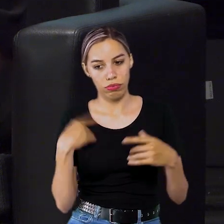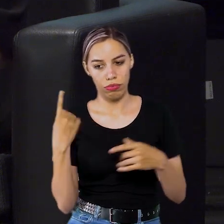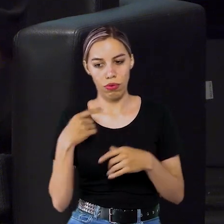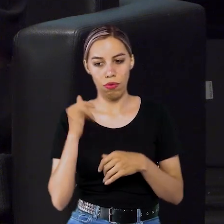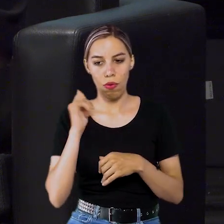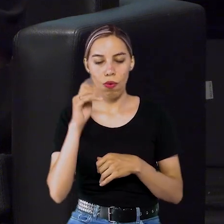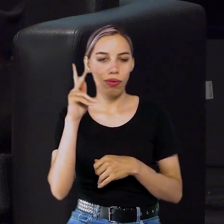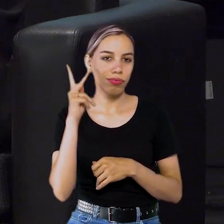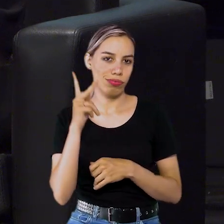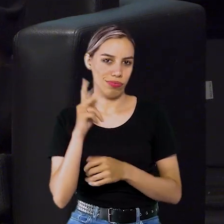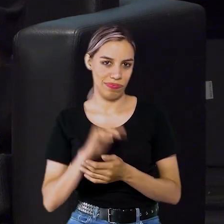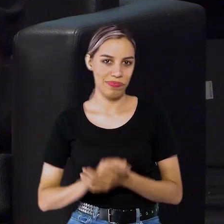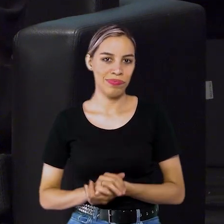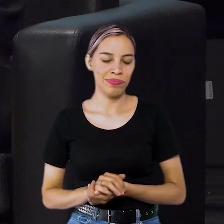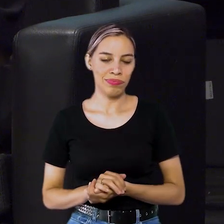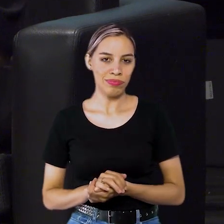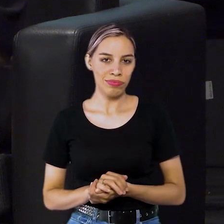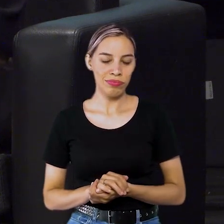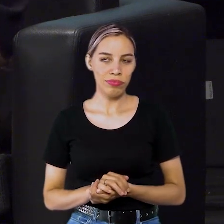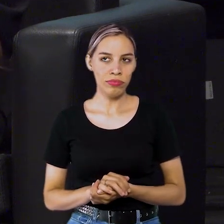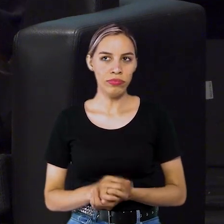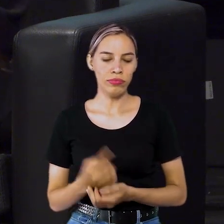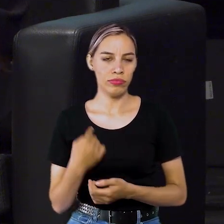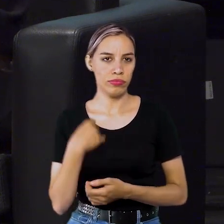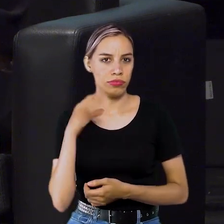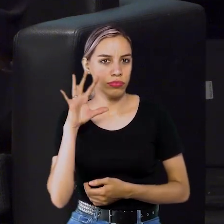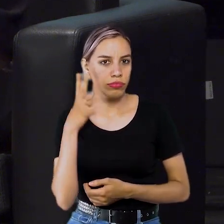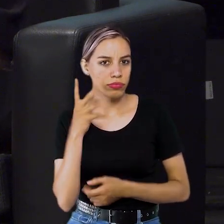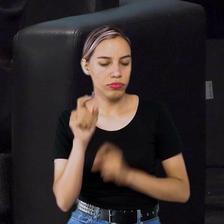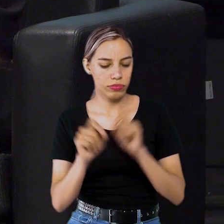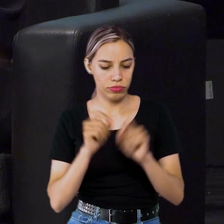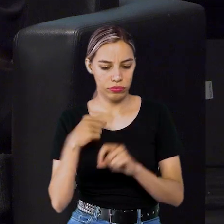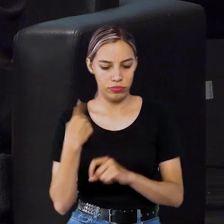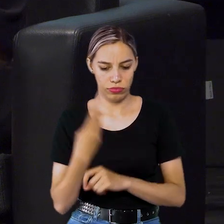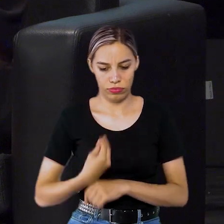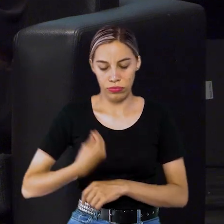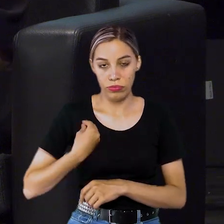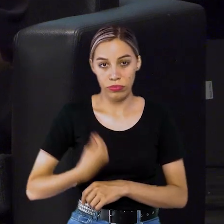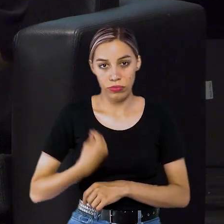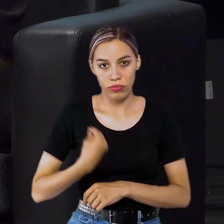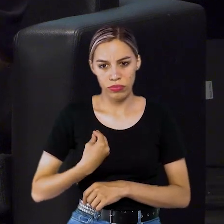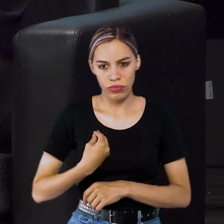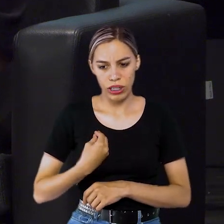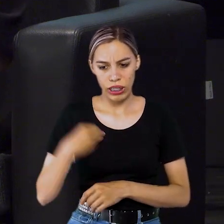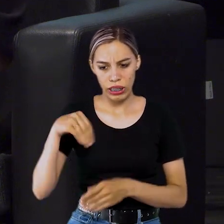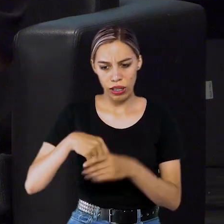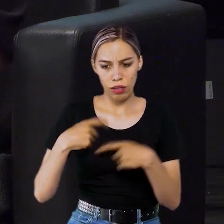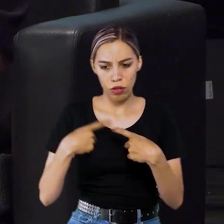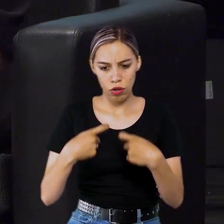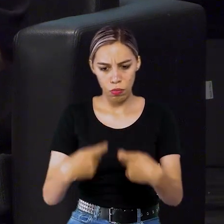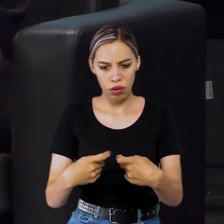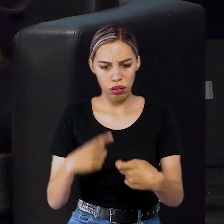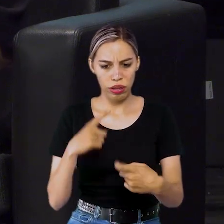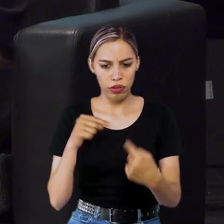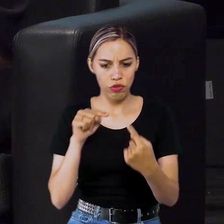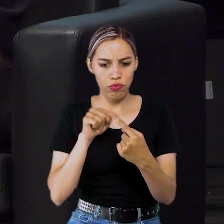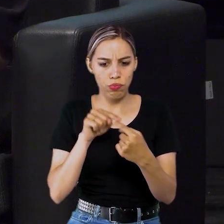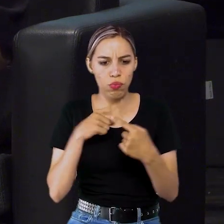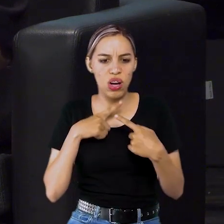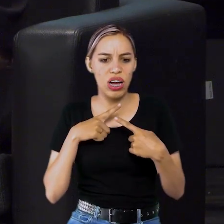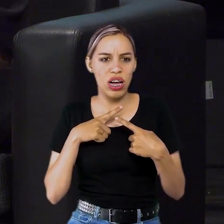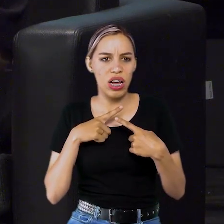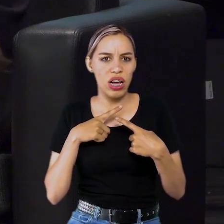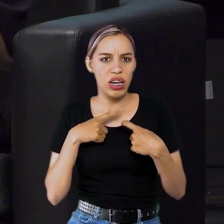narrativa, né? Porque eu acho que o que a gente vem vivendo, inclusive no Brasil, é isso, é uma guerra de narrativas, né?